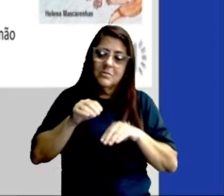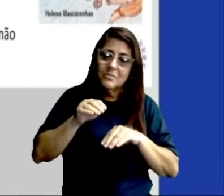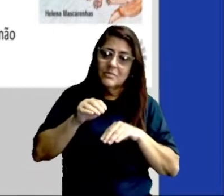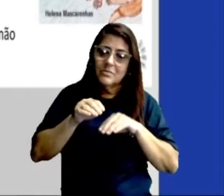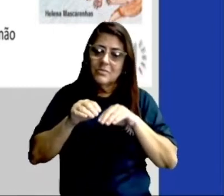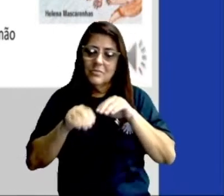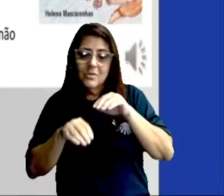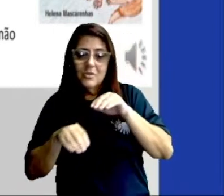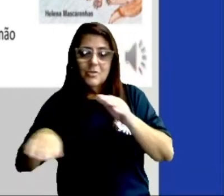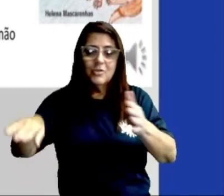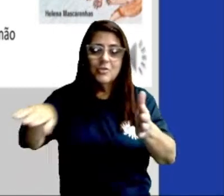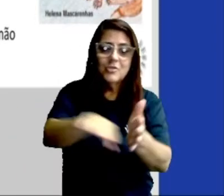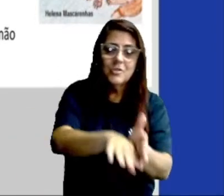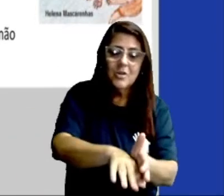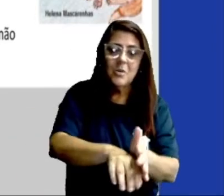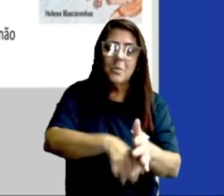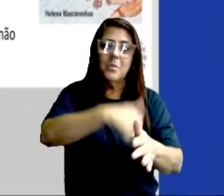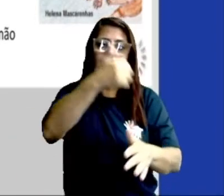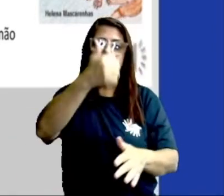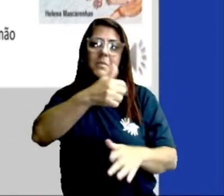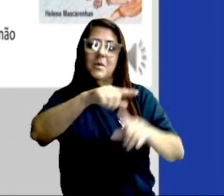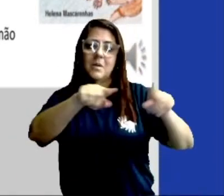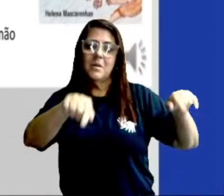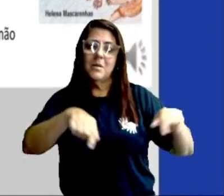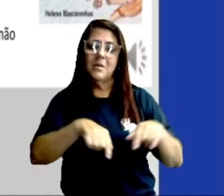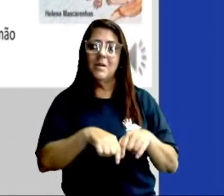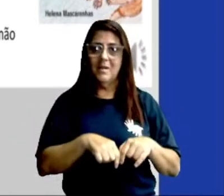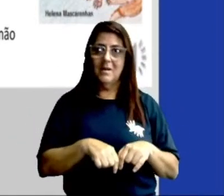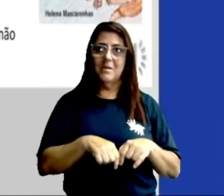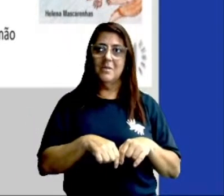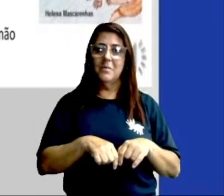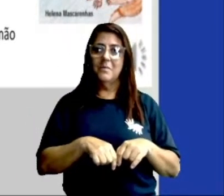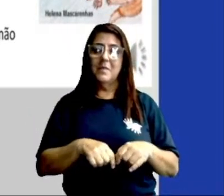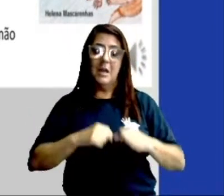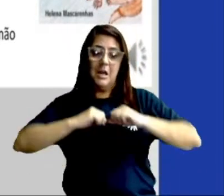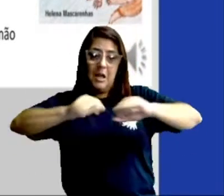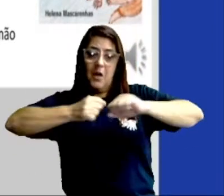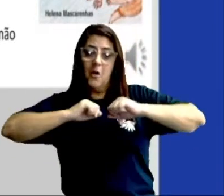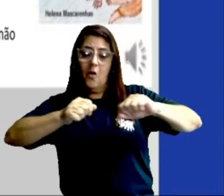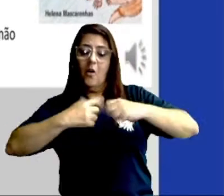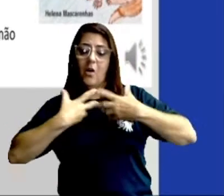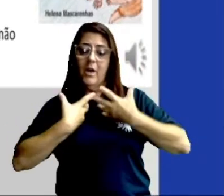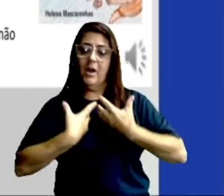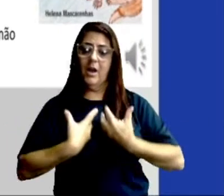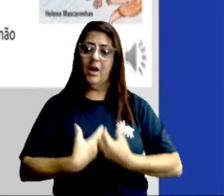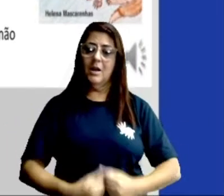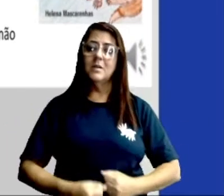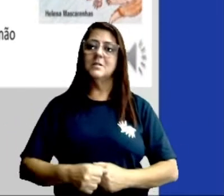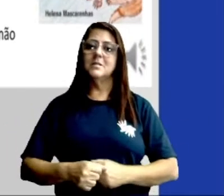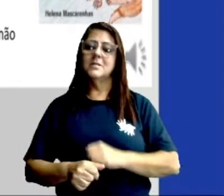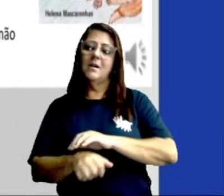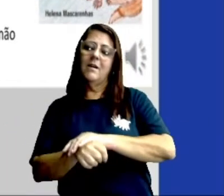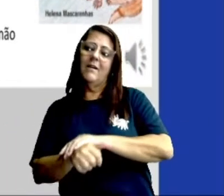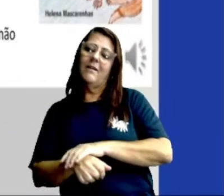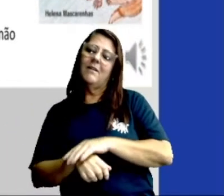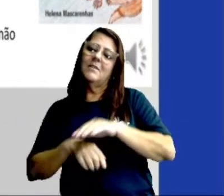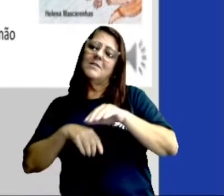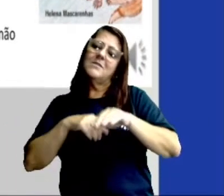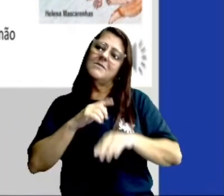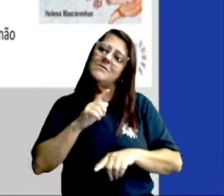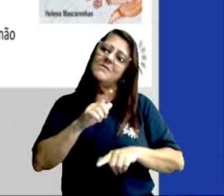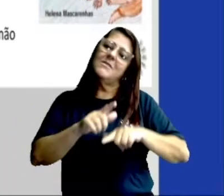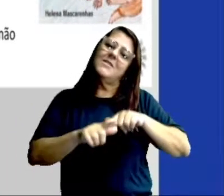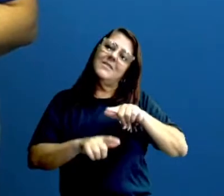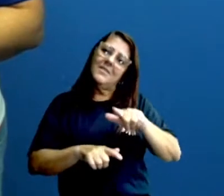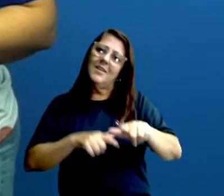primeiro no lago e foi beber a água. Moral da história: quem corre cansa, e devagar se vai